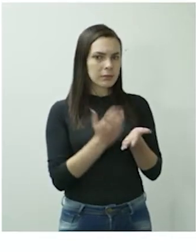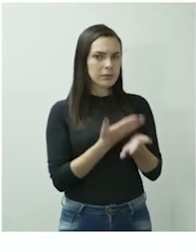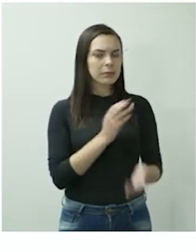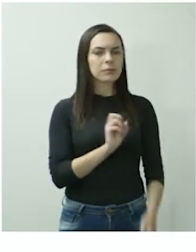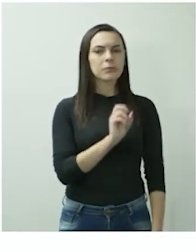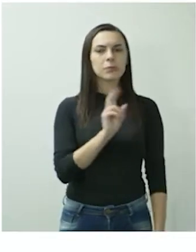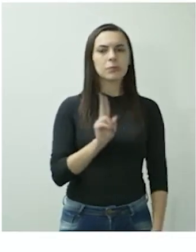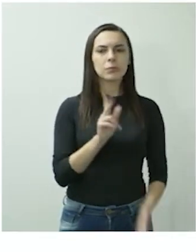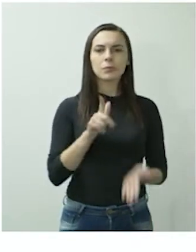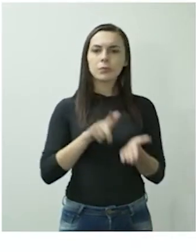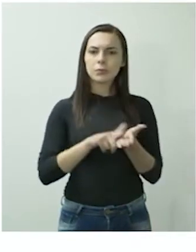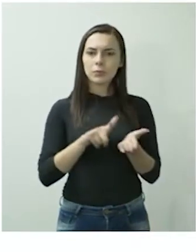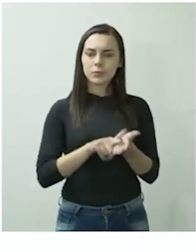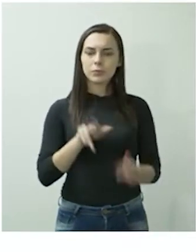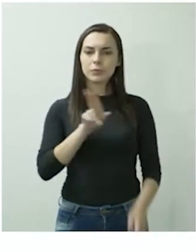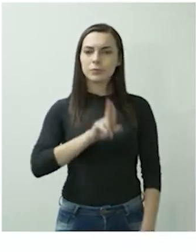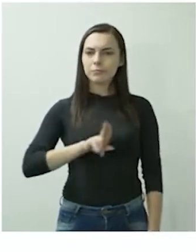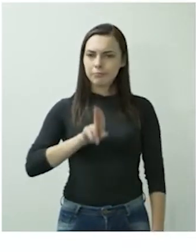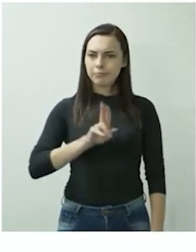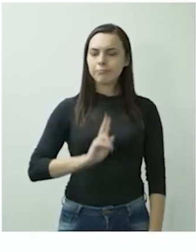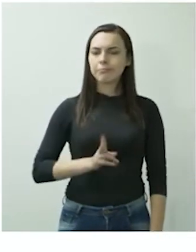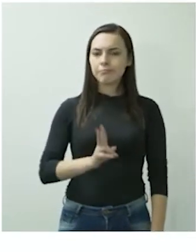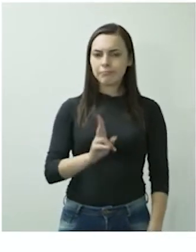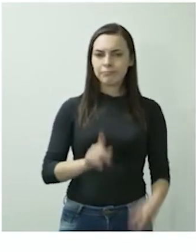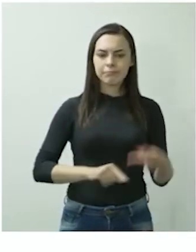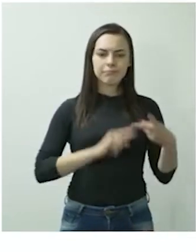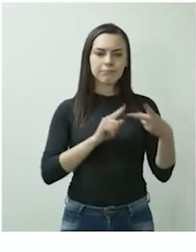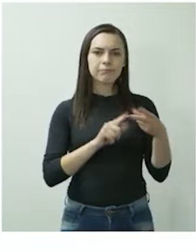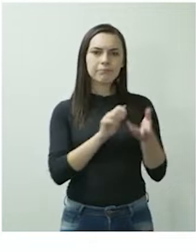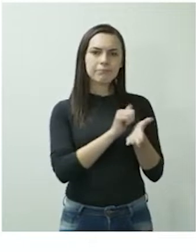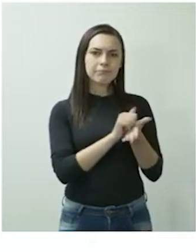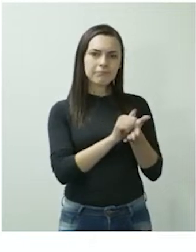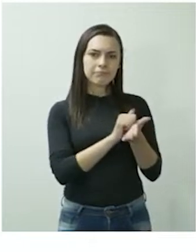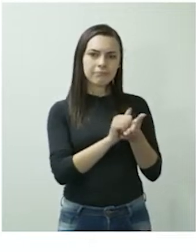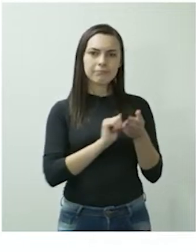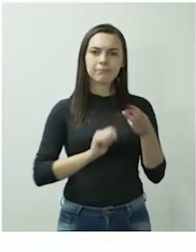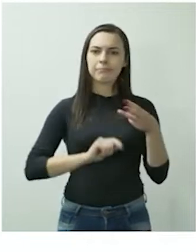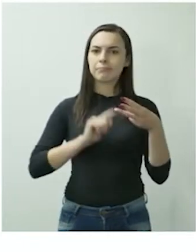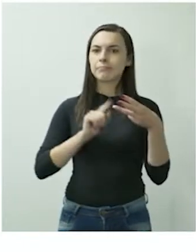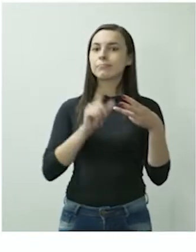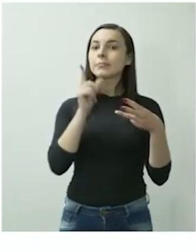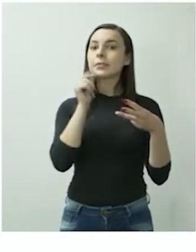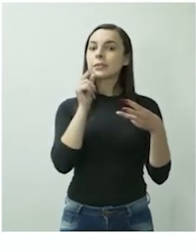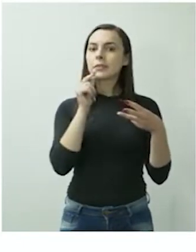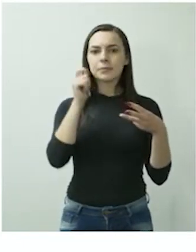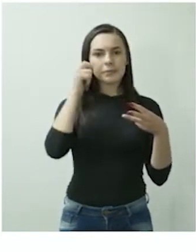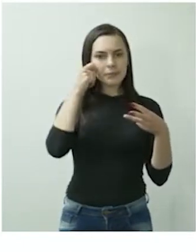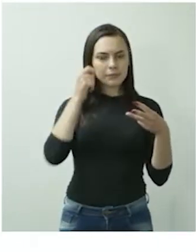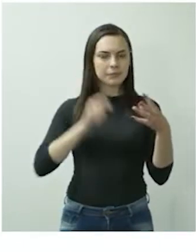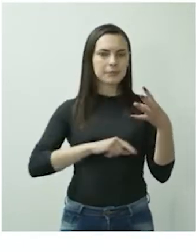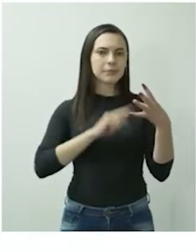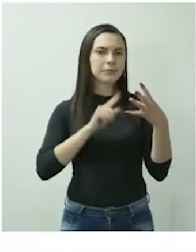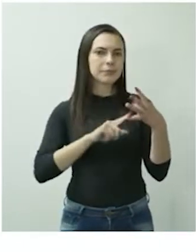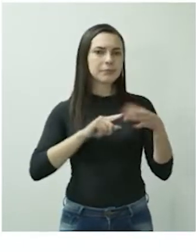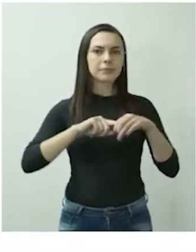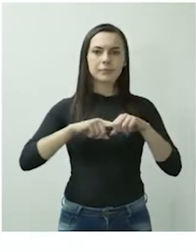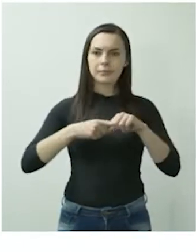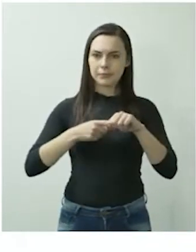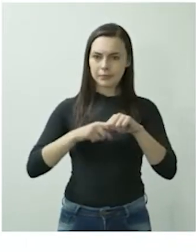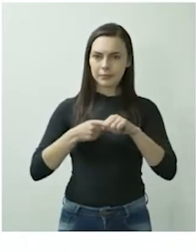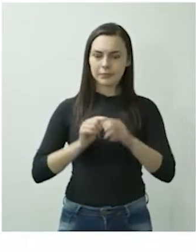folha que vocês já estão utilizando, borracha, lápis preto e